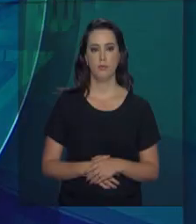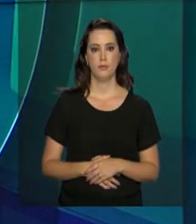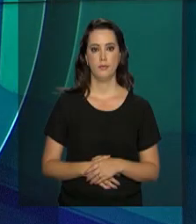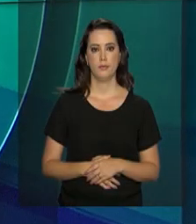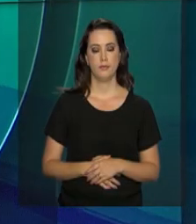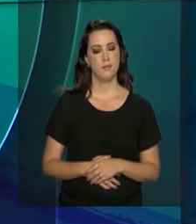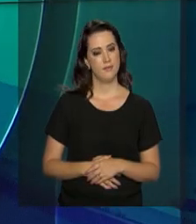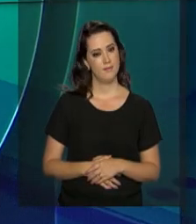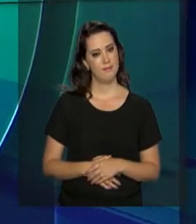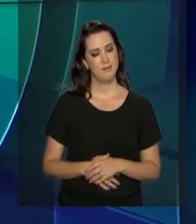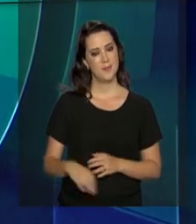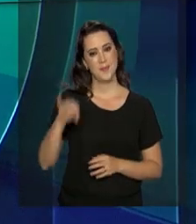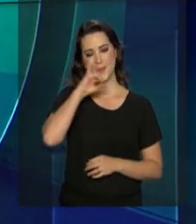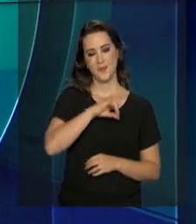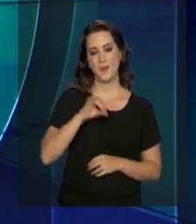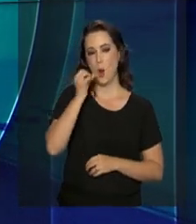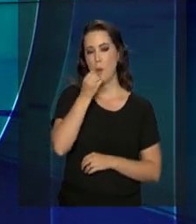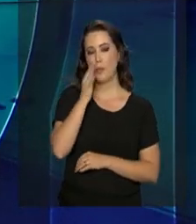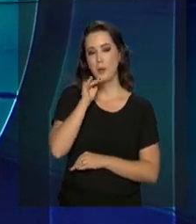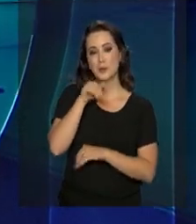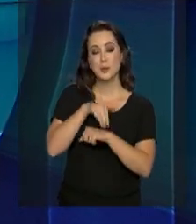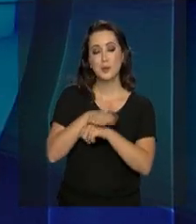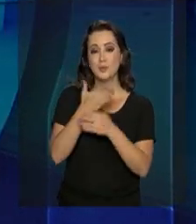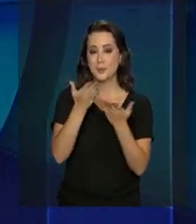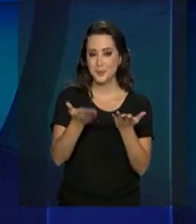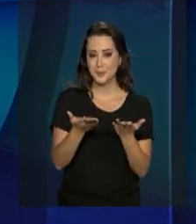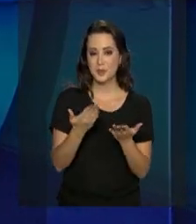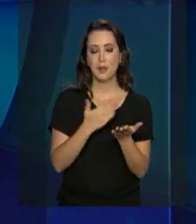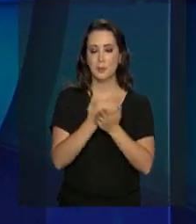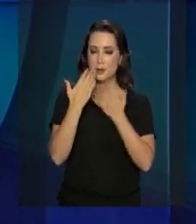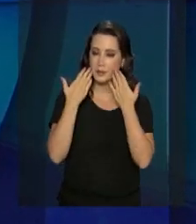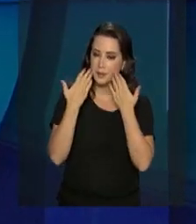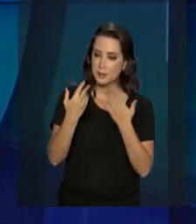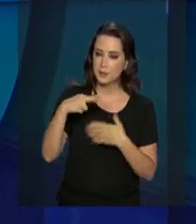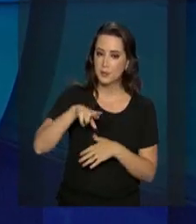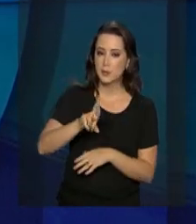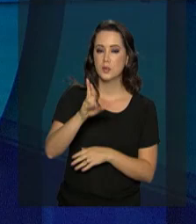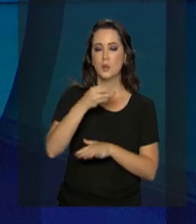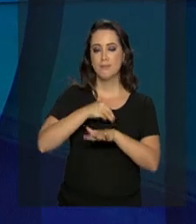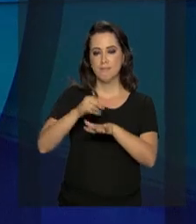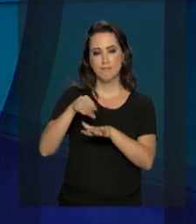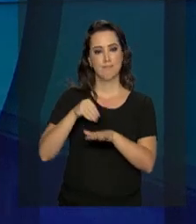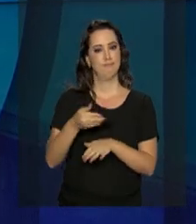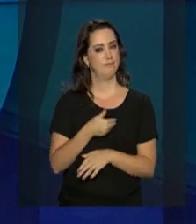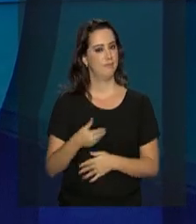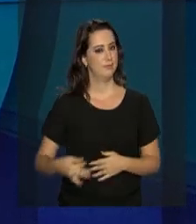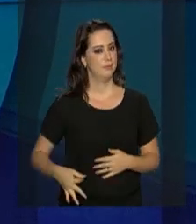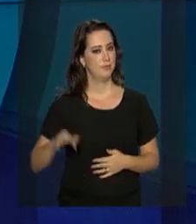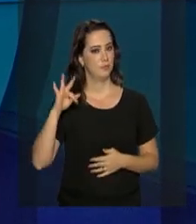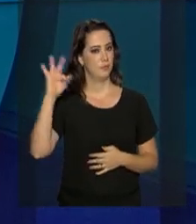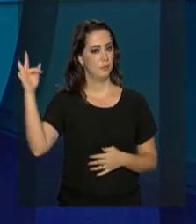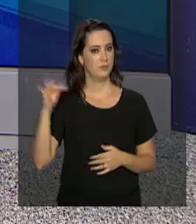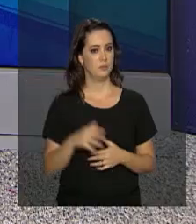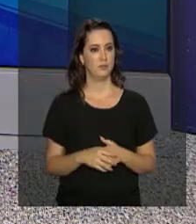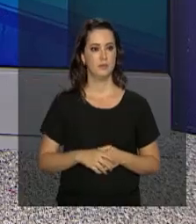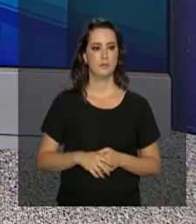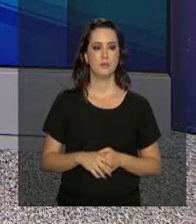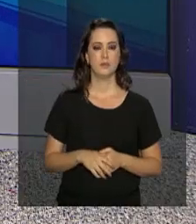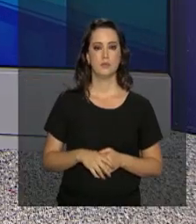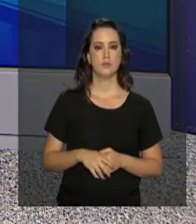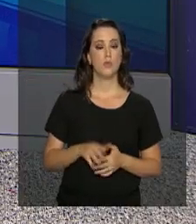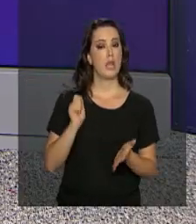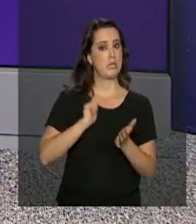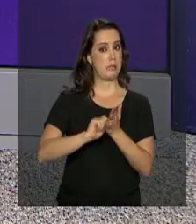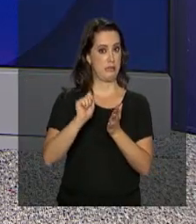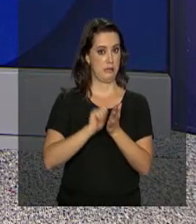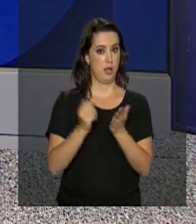o a boa noite começa agora mais uma edição do repórter nbr com as notícias do governo federal foi